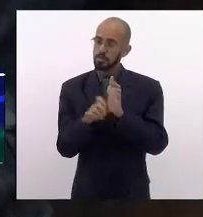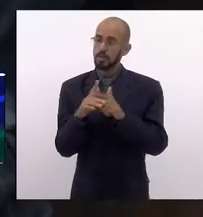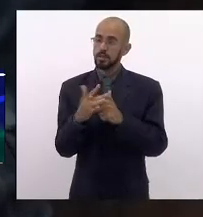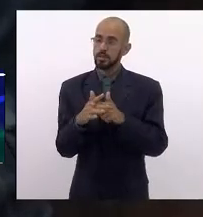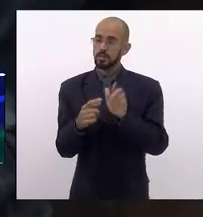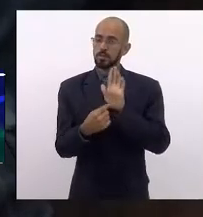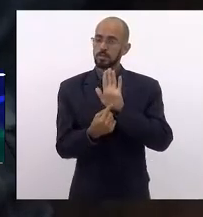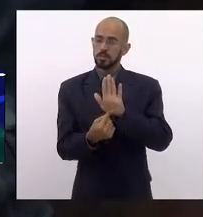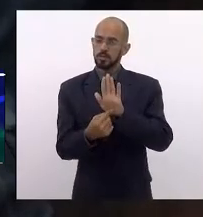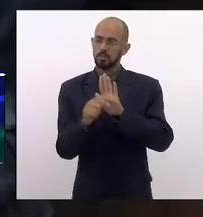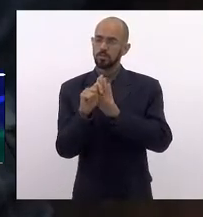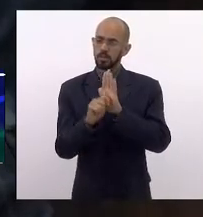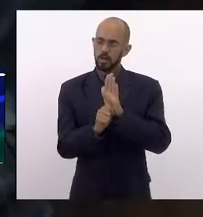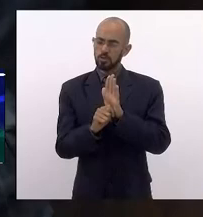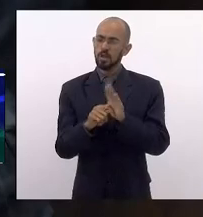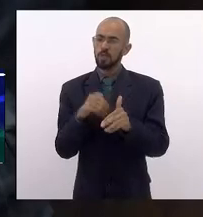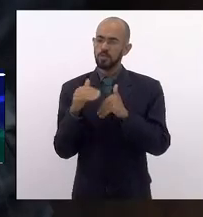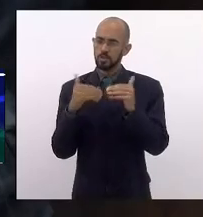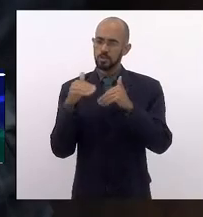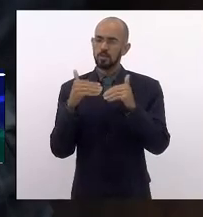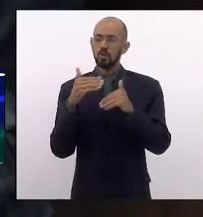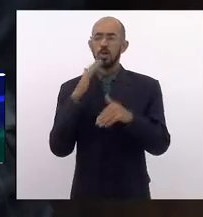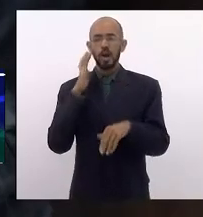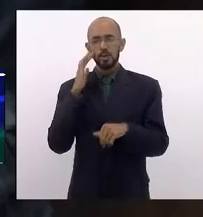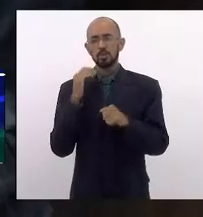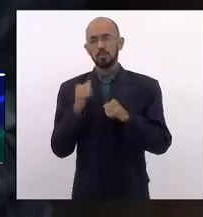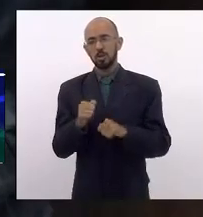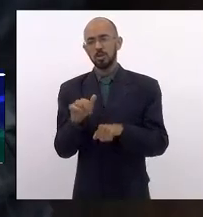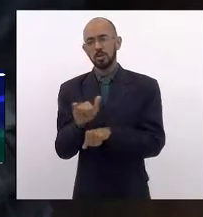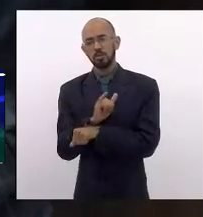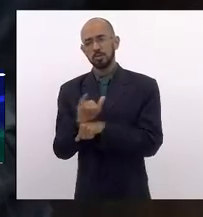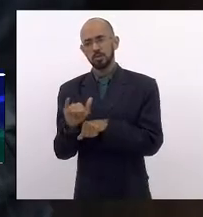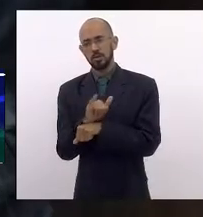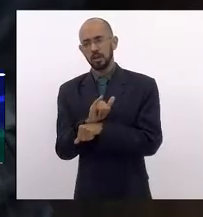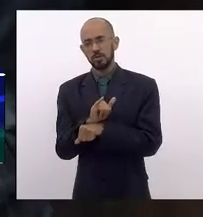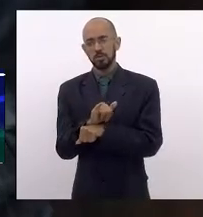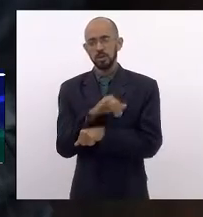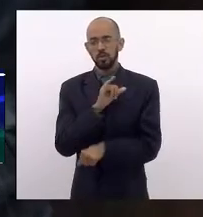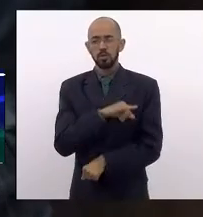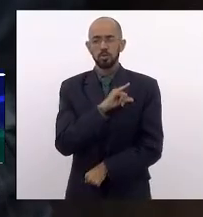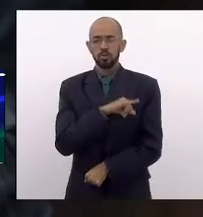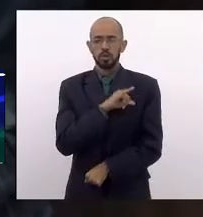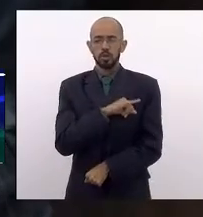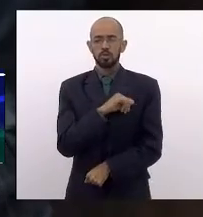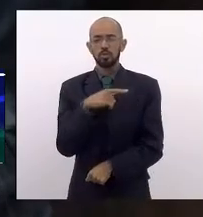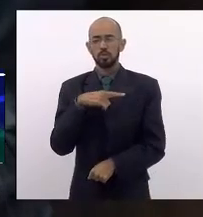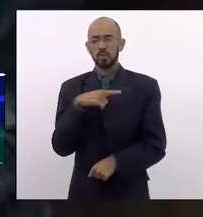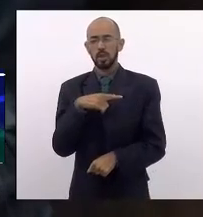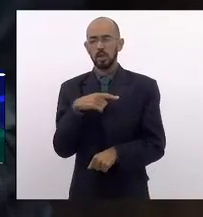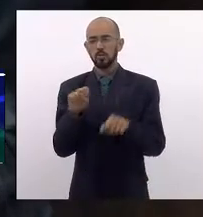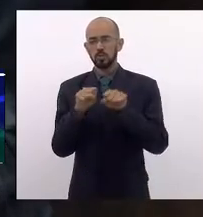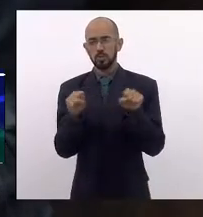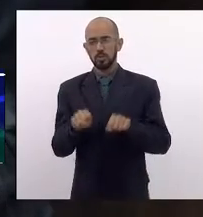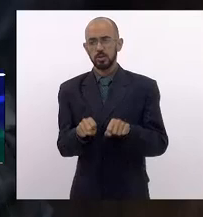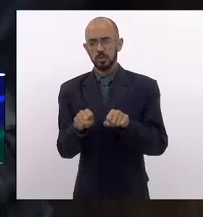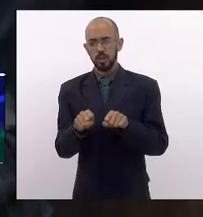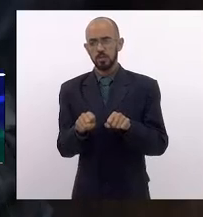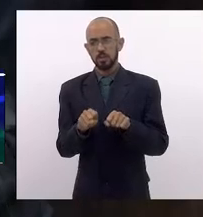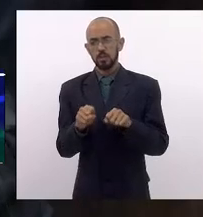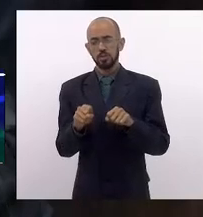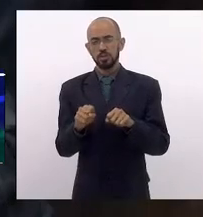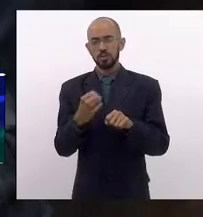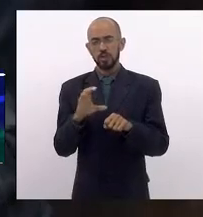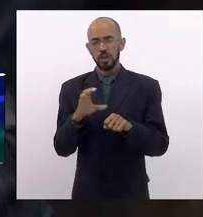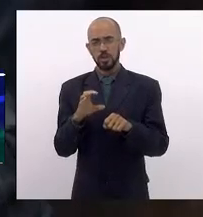o texto avançando muito acho que pode ser um instrumento bacana para que o Rio de Janeiro tenha né um um sistema Estadual de Ciência Tecnologia inovação